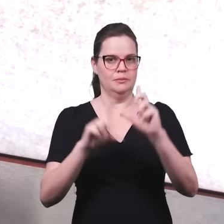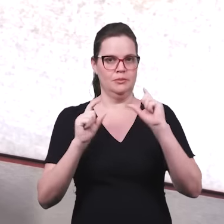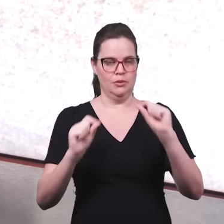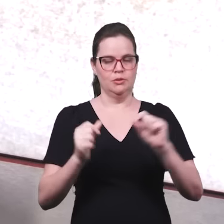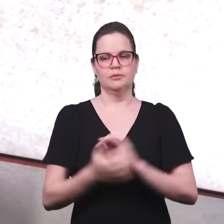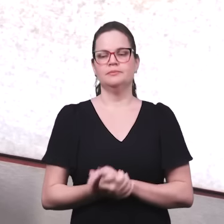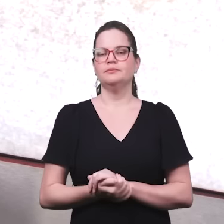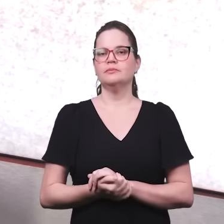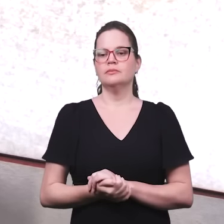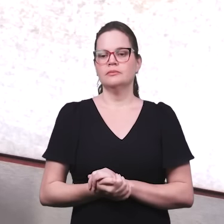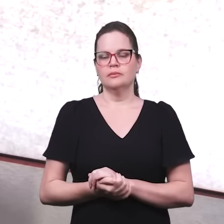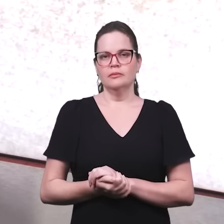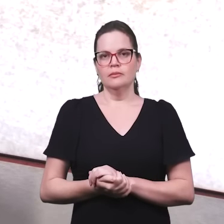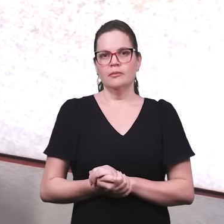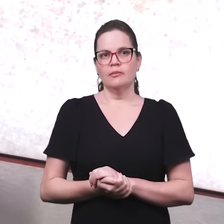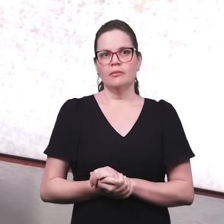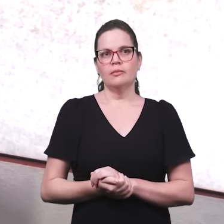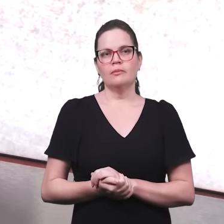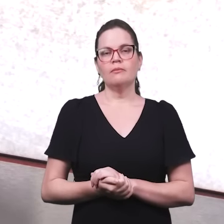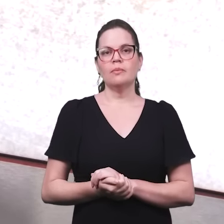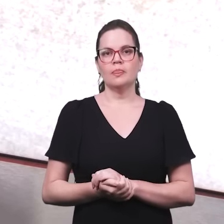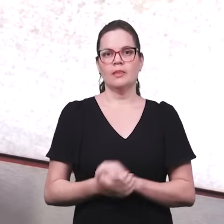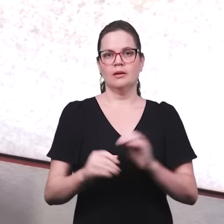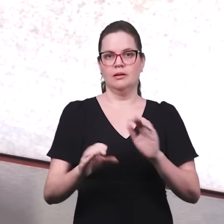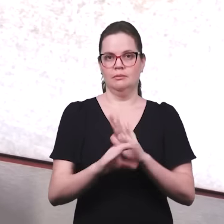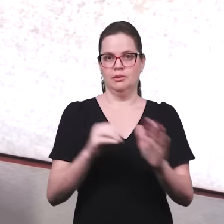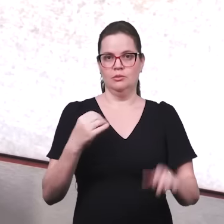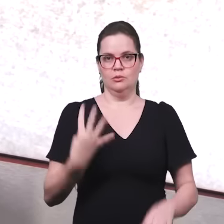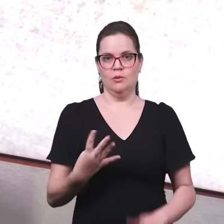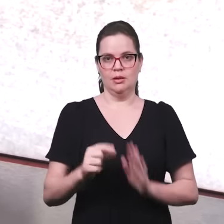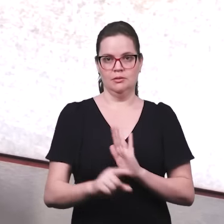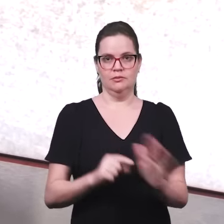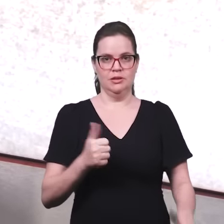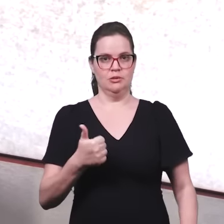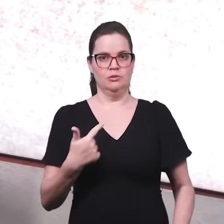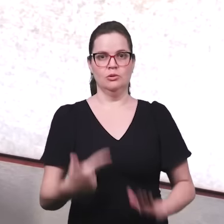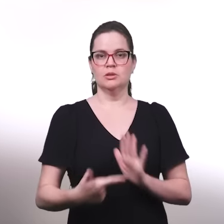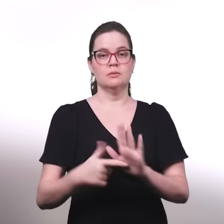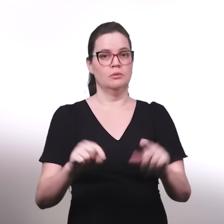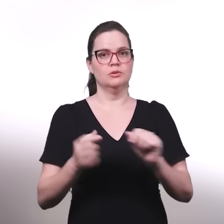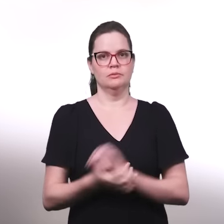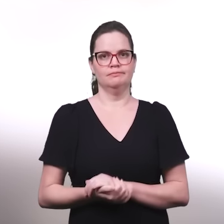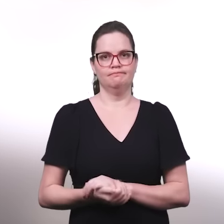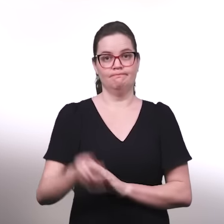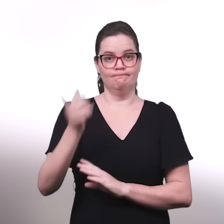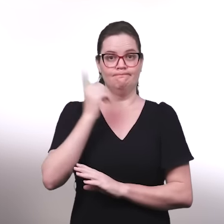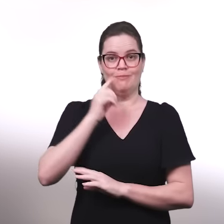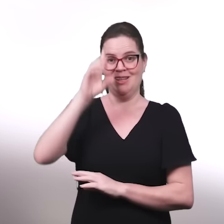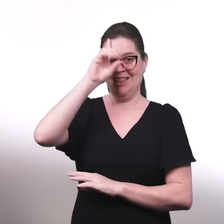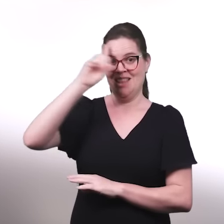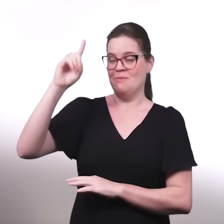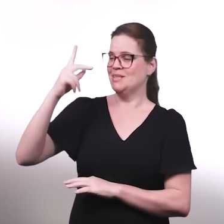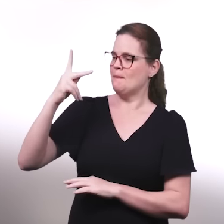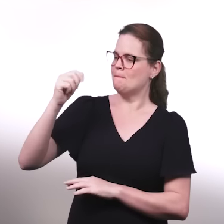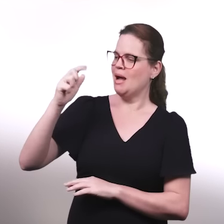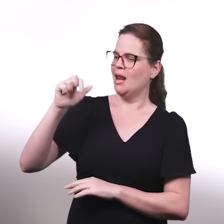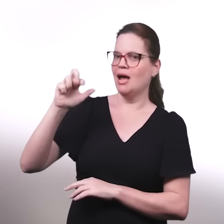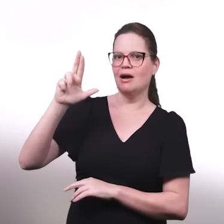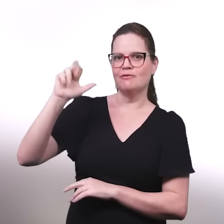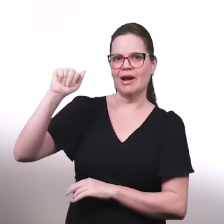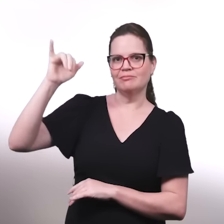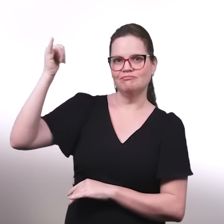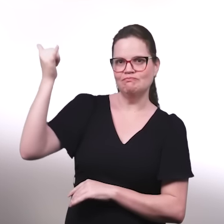4 de Hebreu, da carta aos Hebreus, versículo 12, diz exatamente assim: porque a palavra de Deus é viva